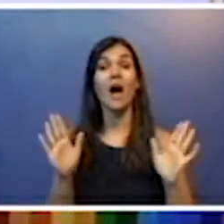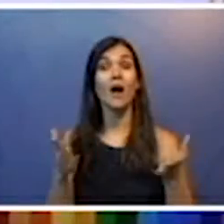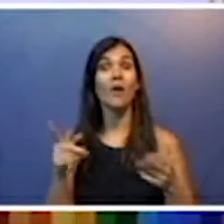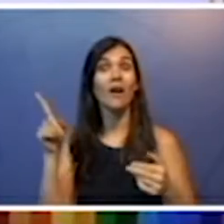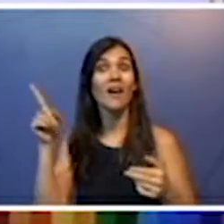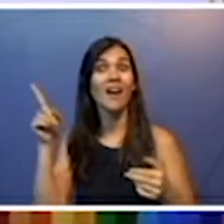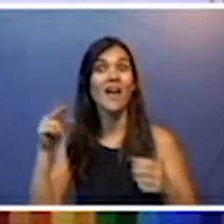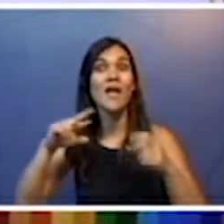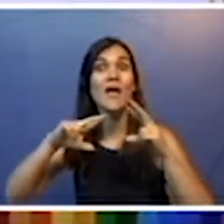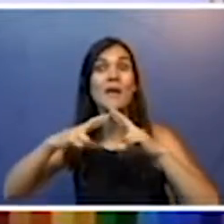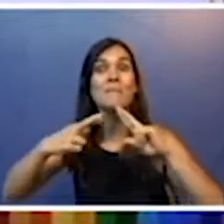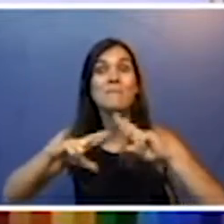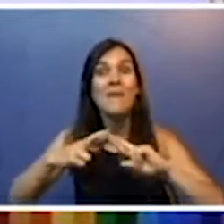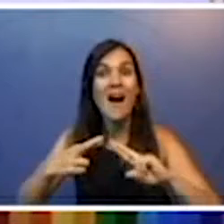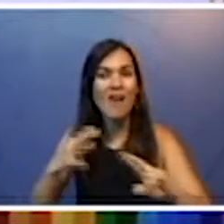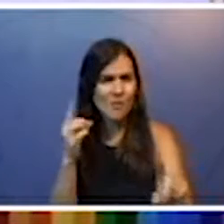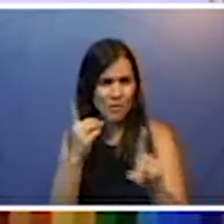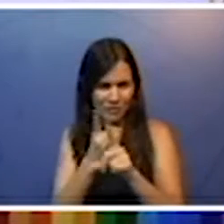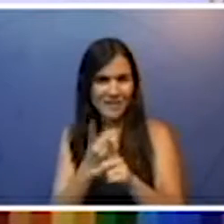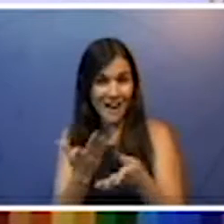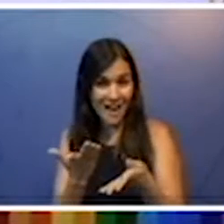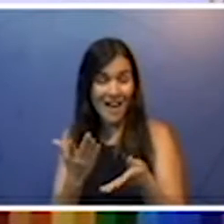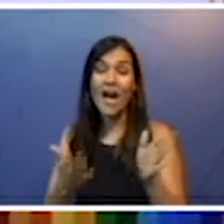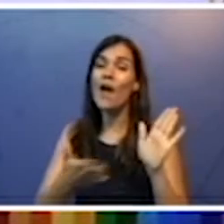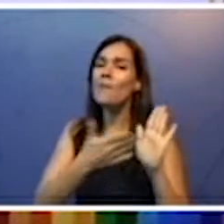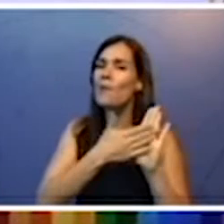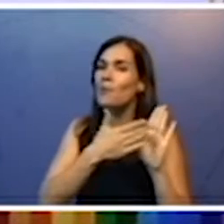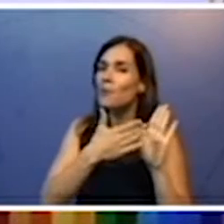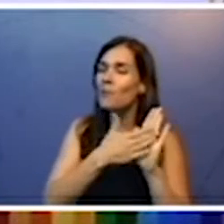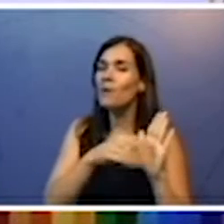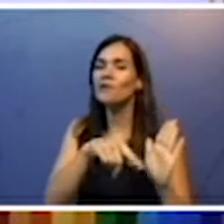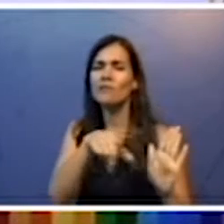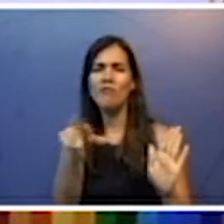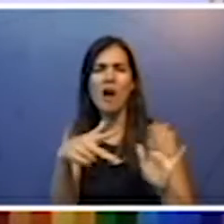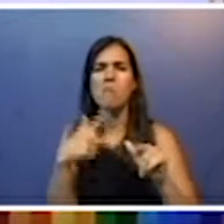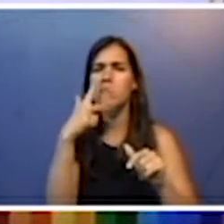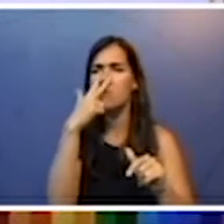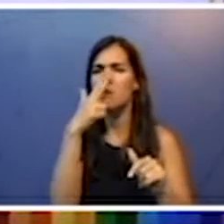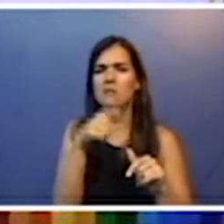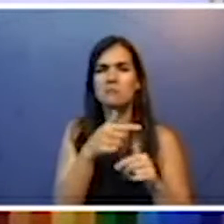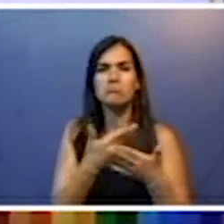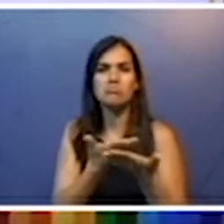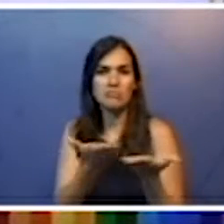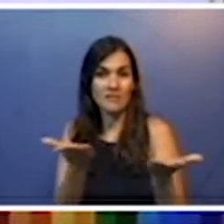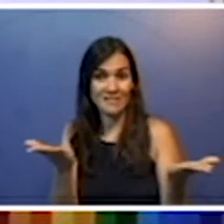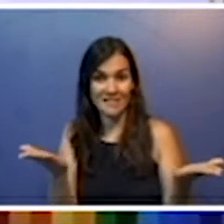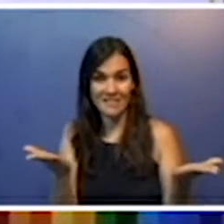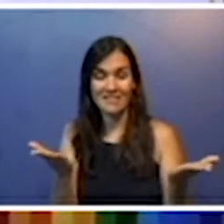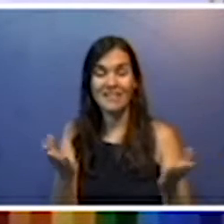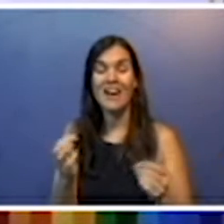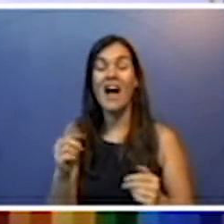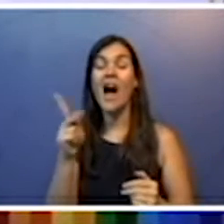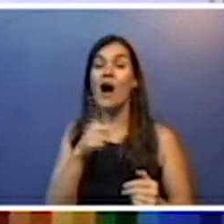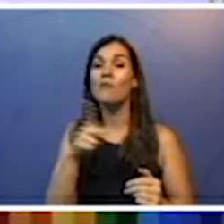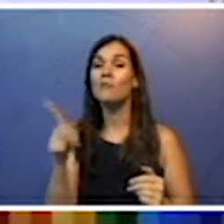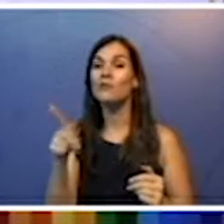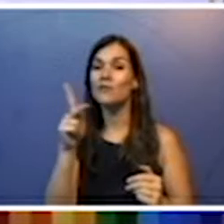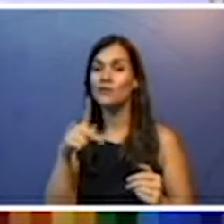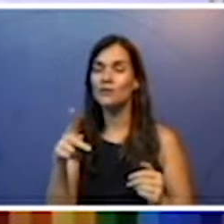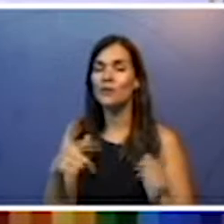o caça-rimas, tá? Uma proposta que vai aparecer aí para vocês. A professora Catiane vai